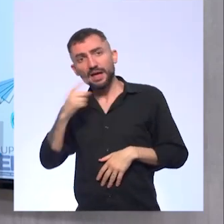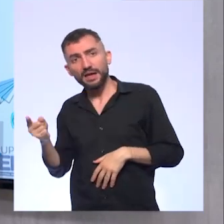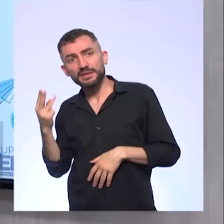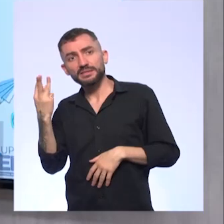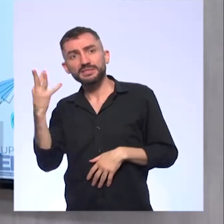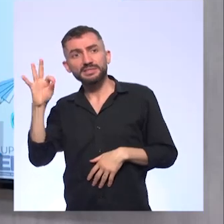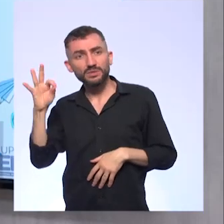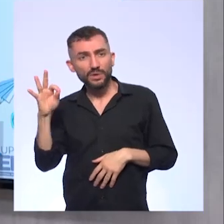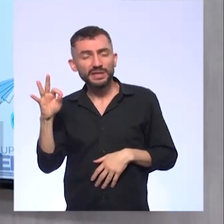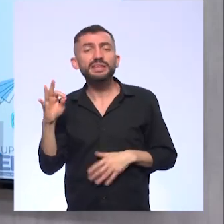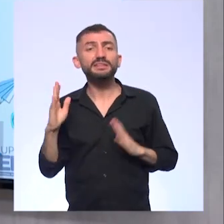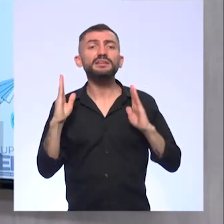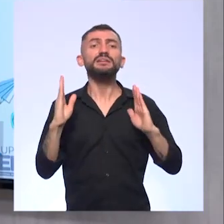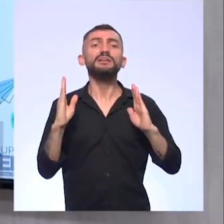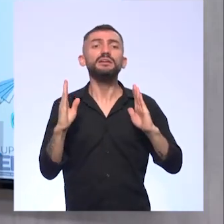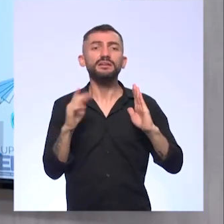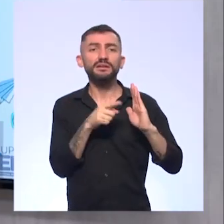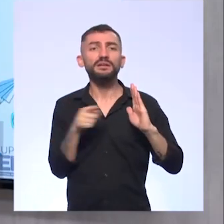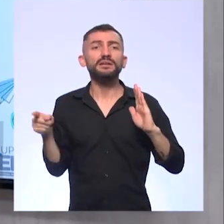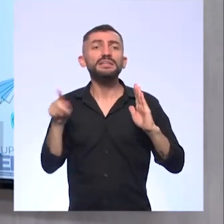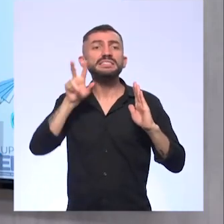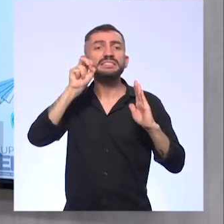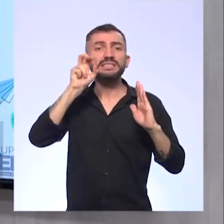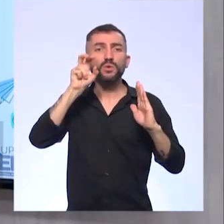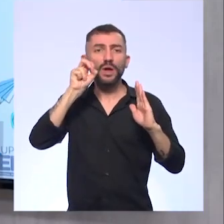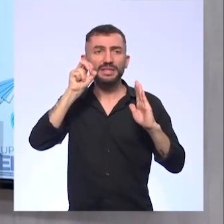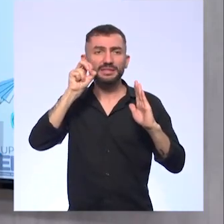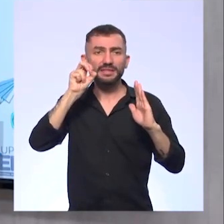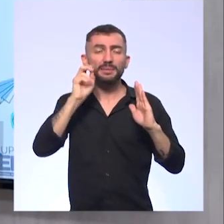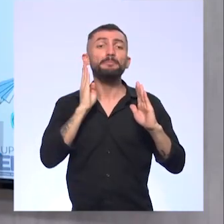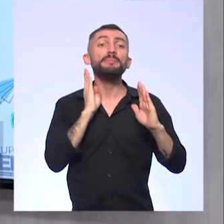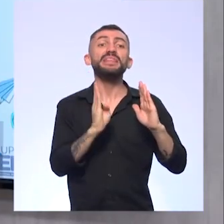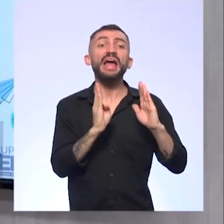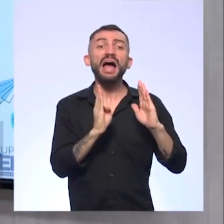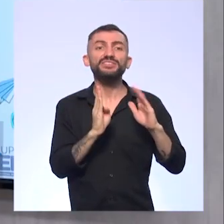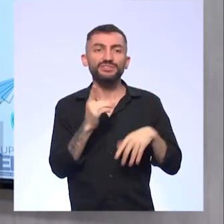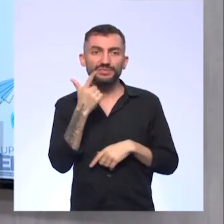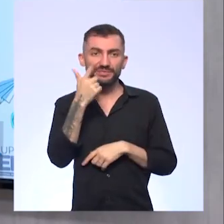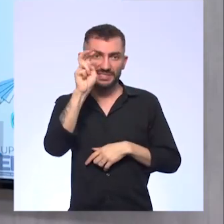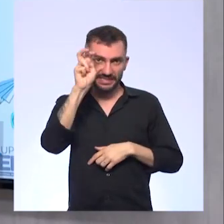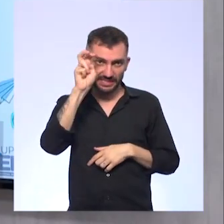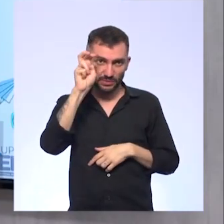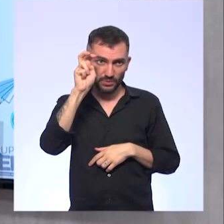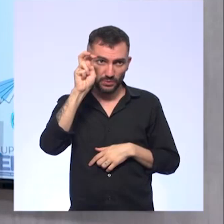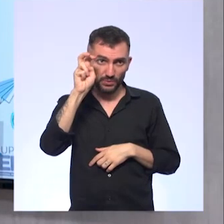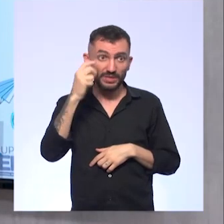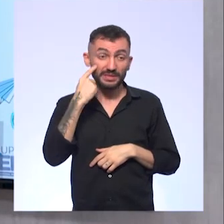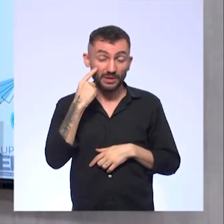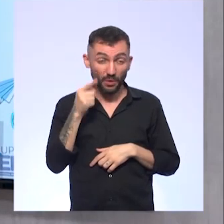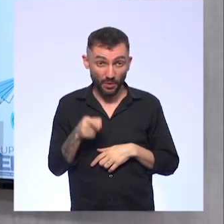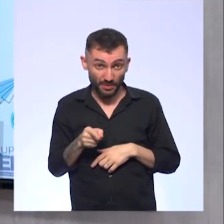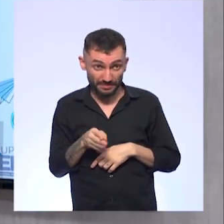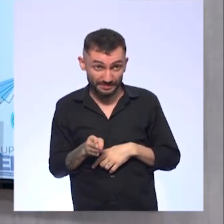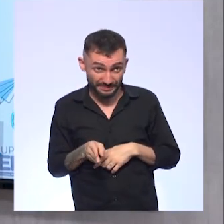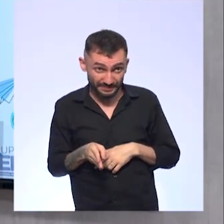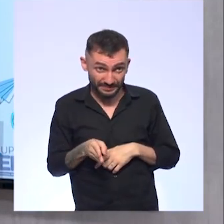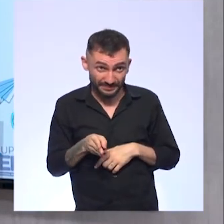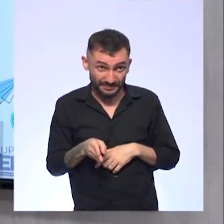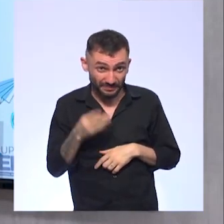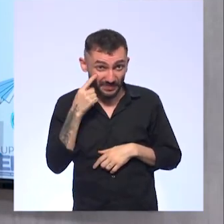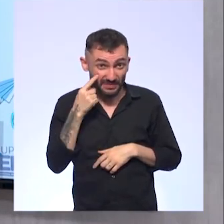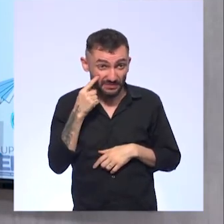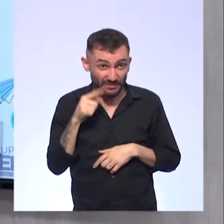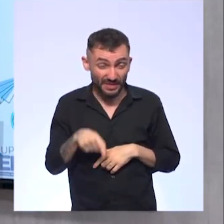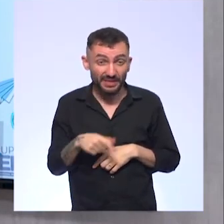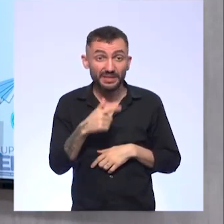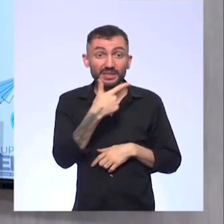uma avaliação de 50 e qual é a metade de 50 25 esse valor aqui aqui no